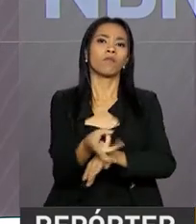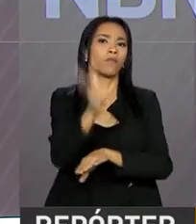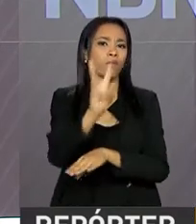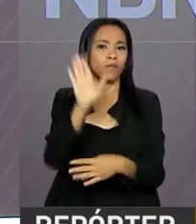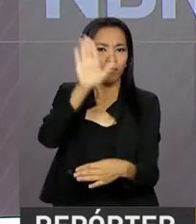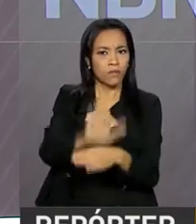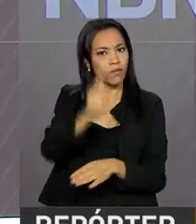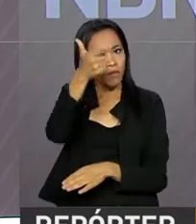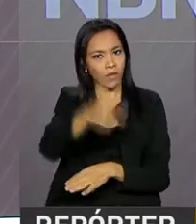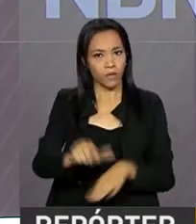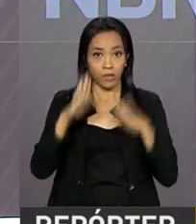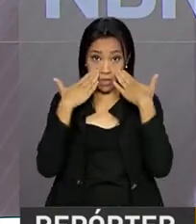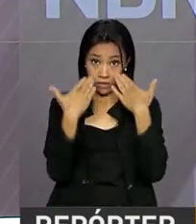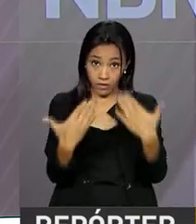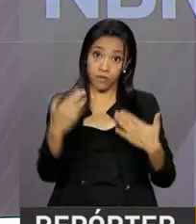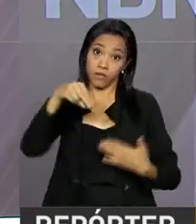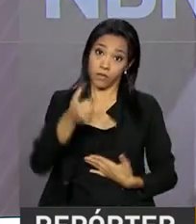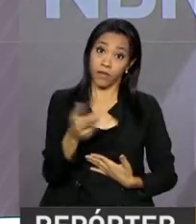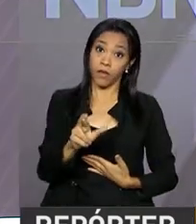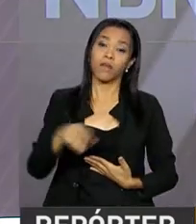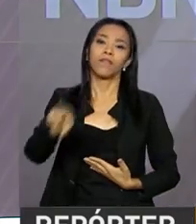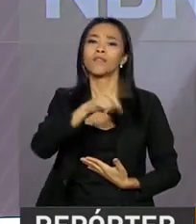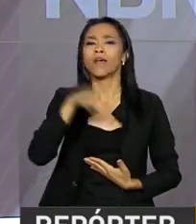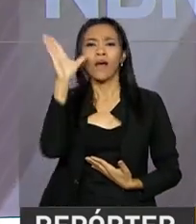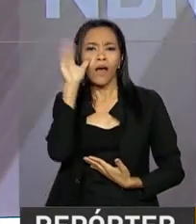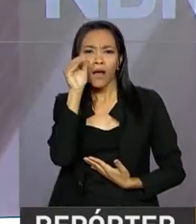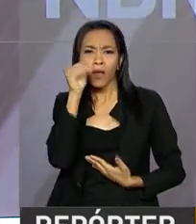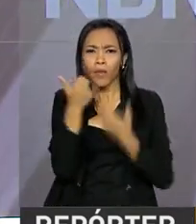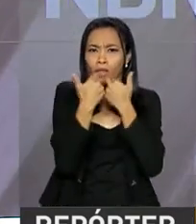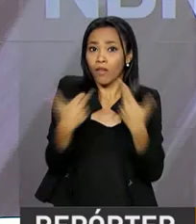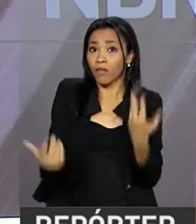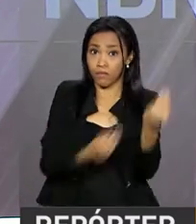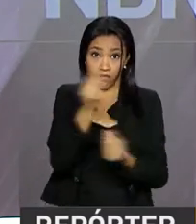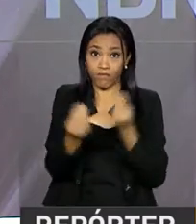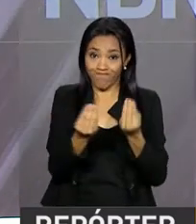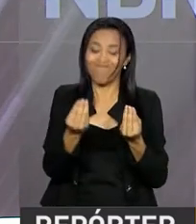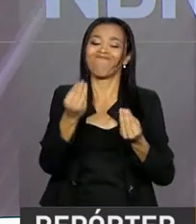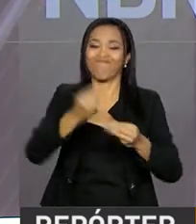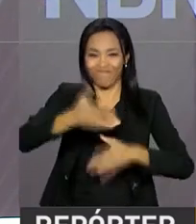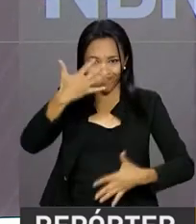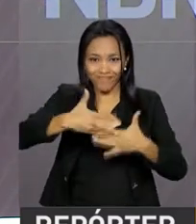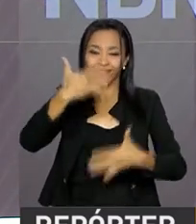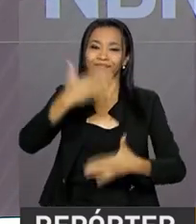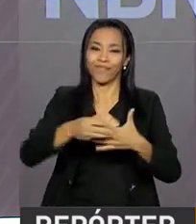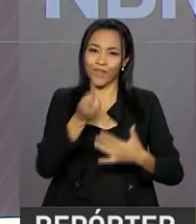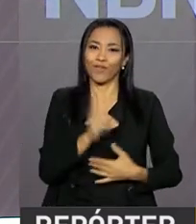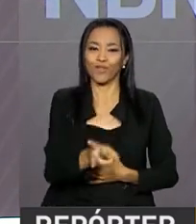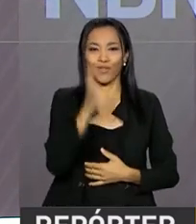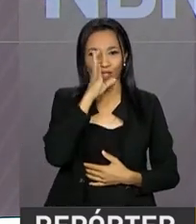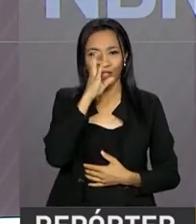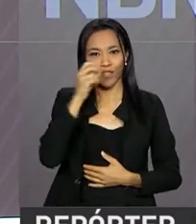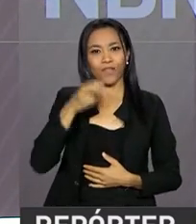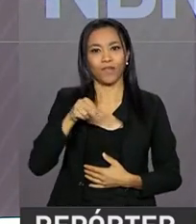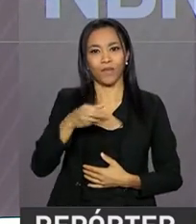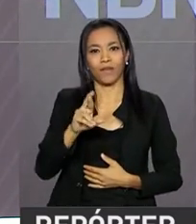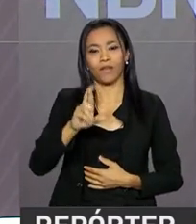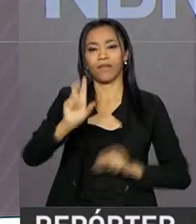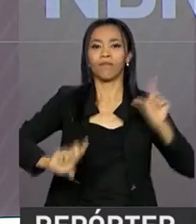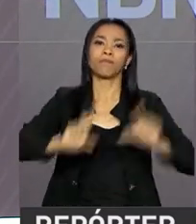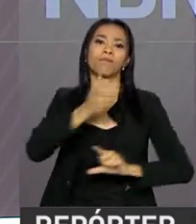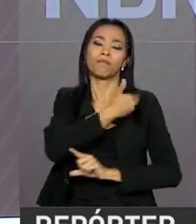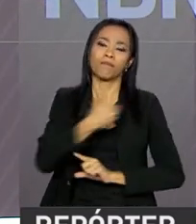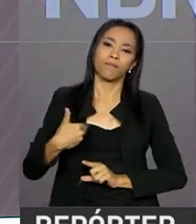da tarde na próxima edição do repórter br acompanhe também as novidades pelas nossas redes sociais continue com a gente aqui na tv nbr